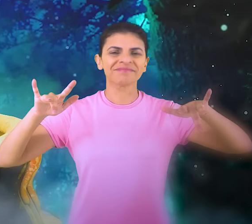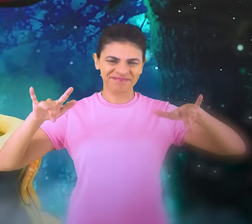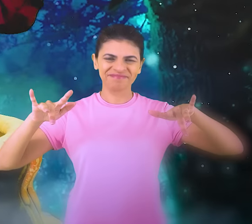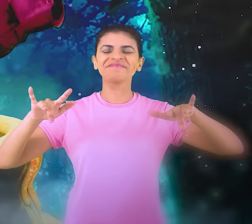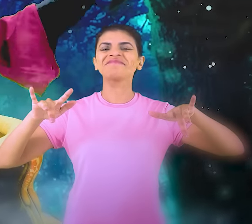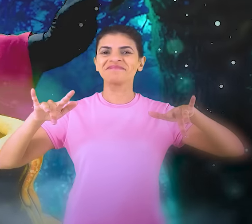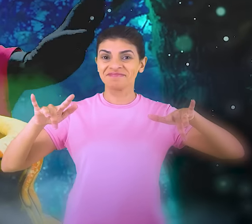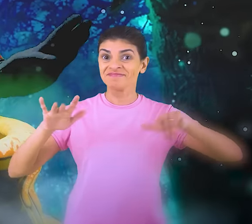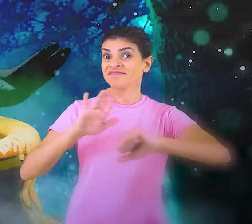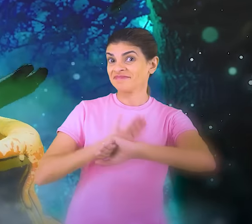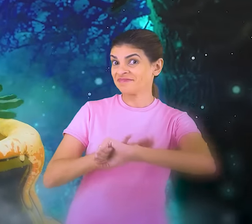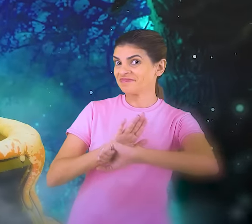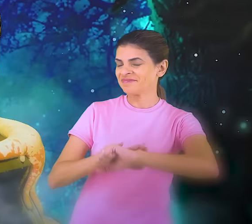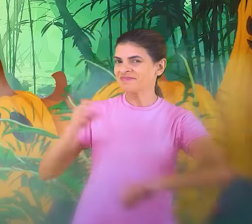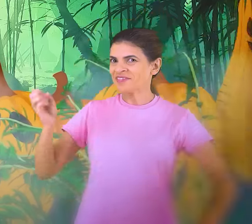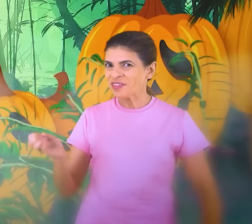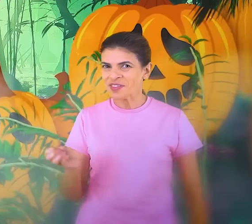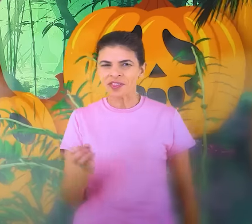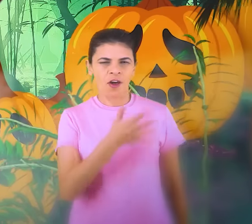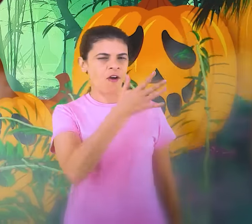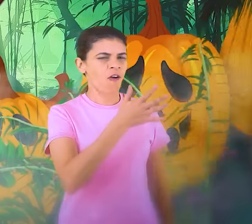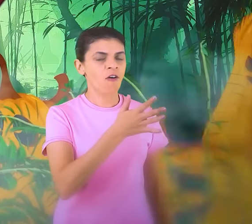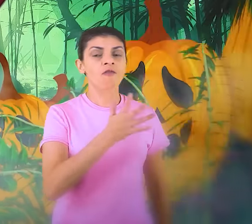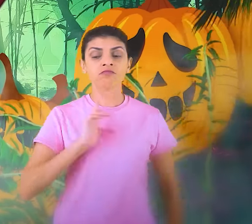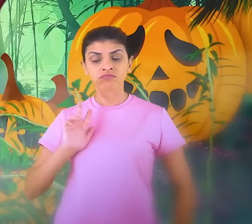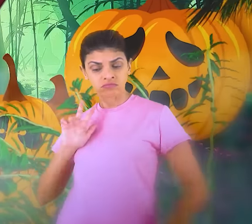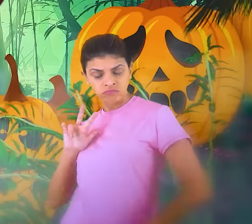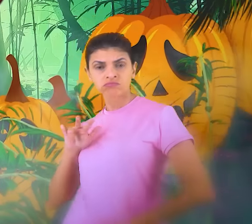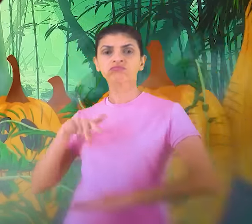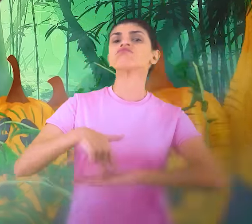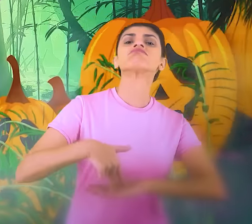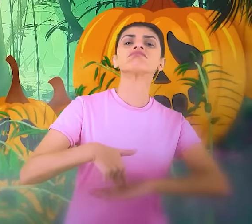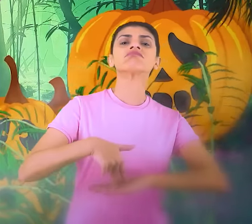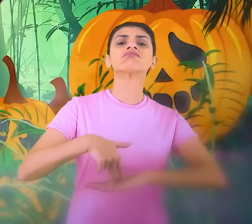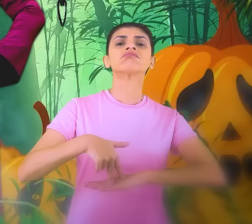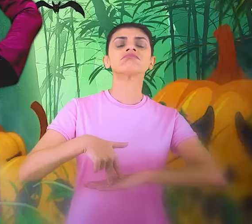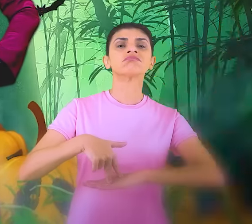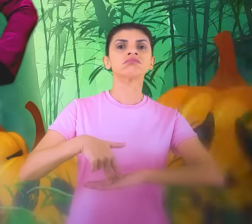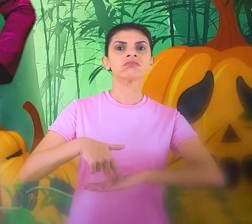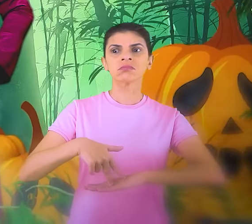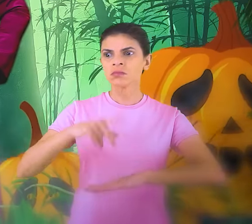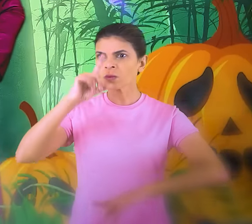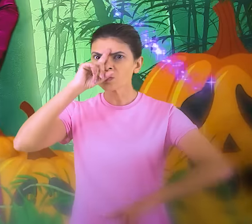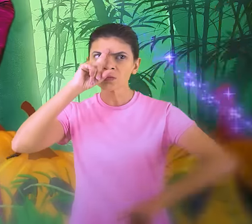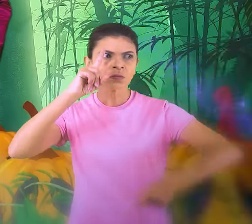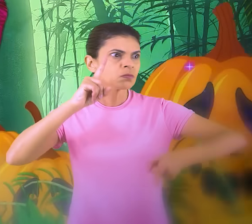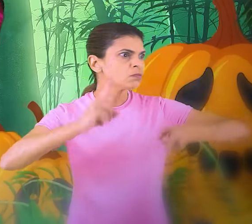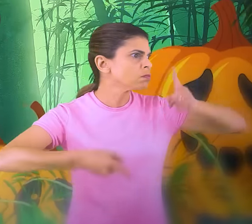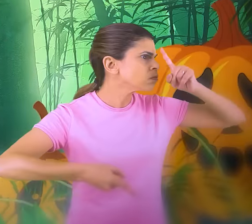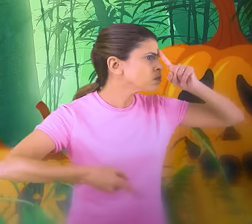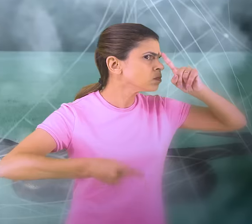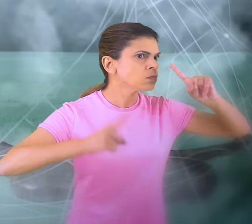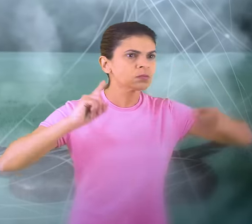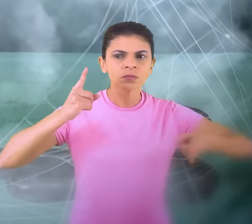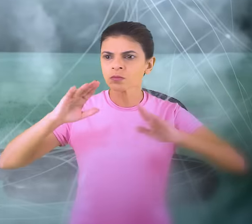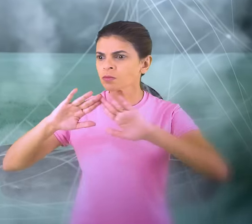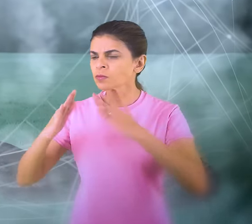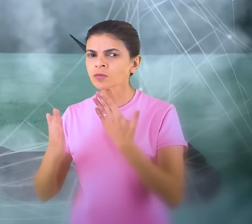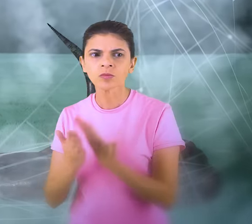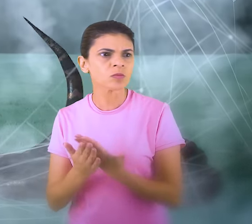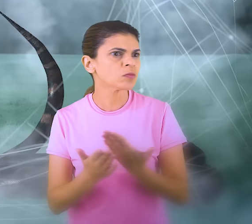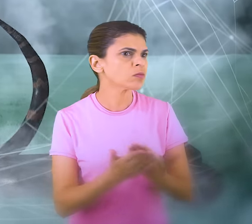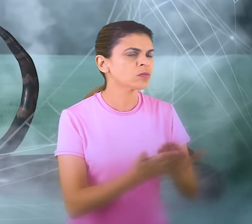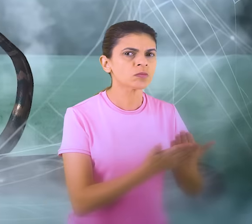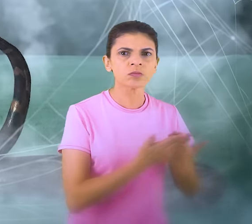uma nova era, cheguei para ficar. Eu que mando